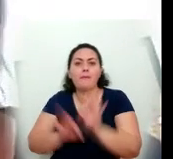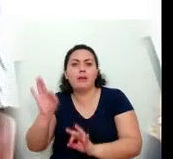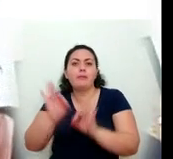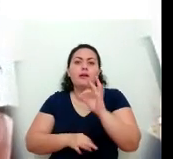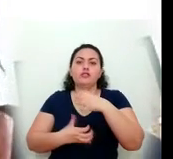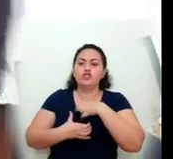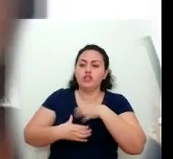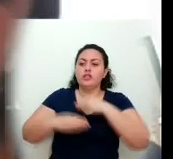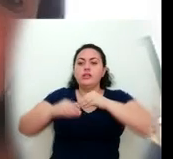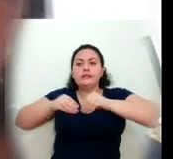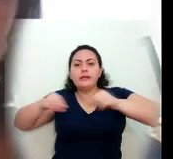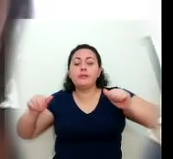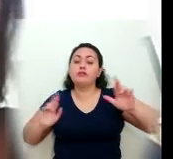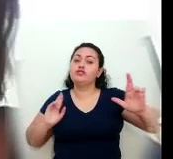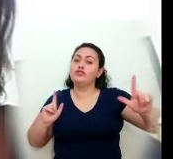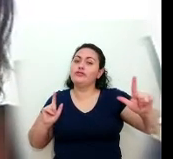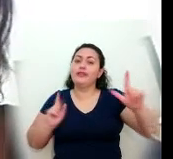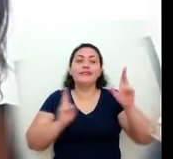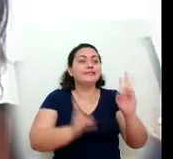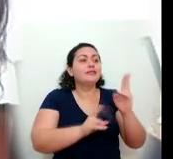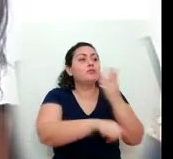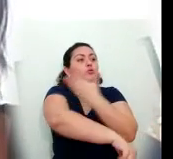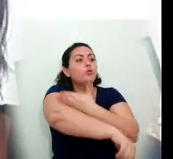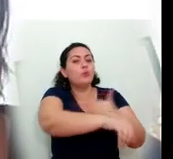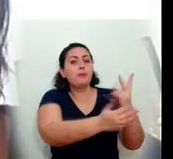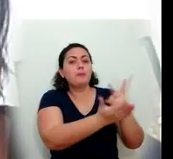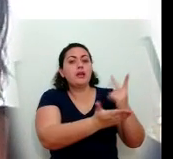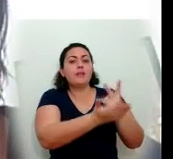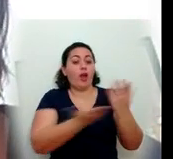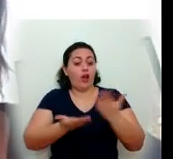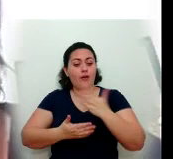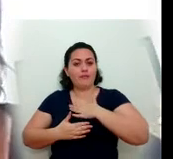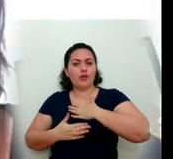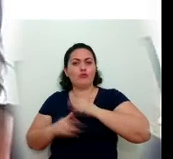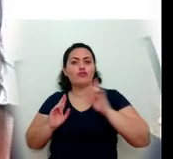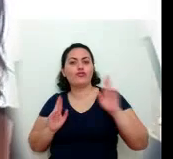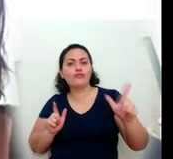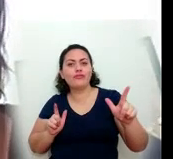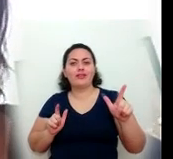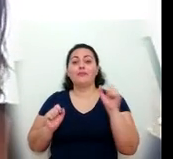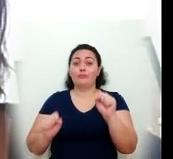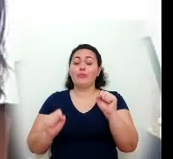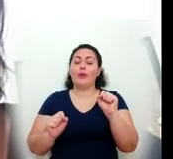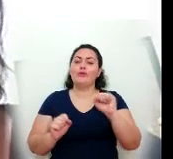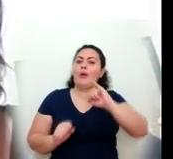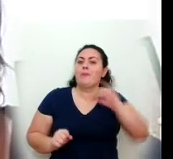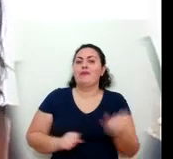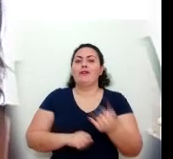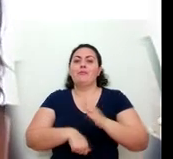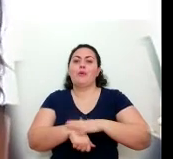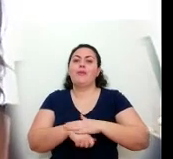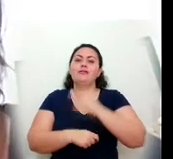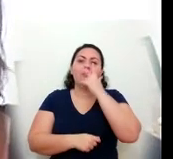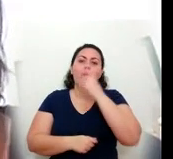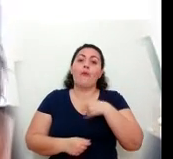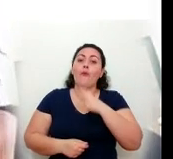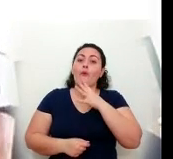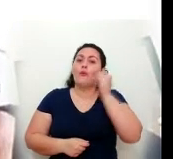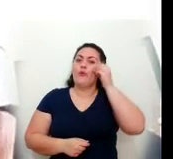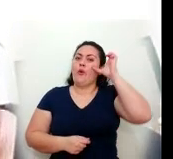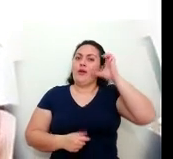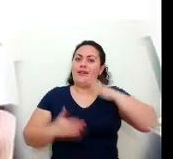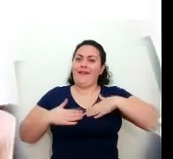de temperar diferente do que sempre comeu. Então também pode ser um momento super bacana de autoconhecimento, assim, né? E